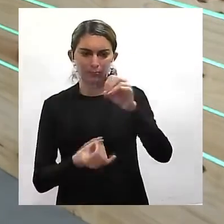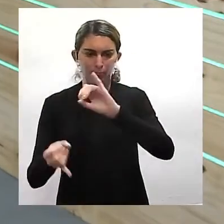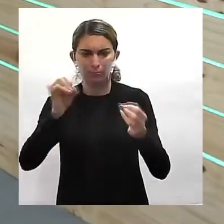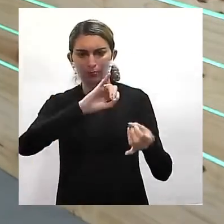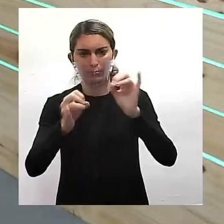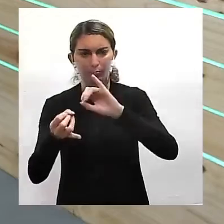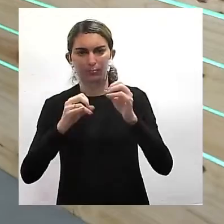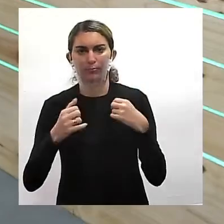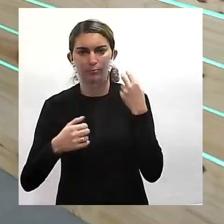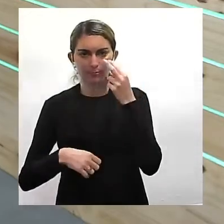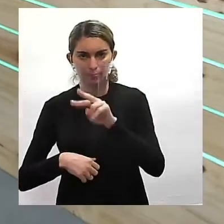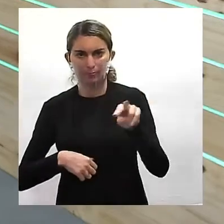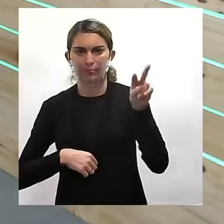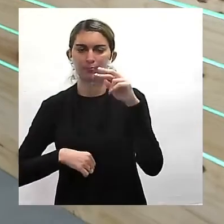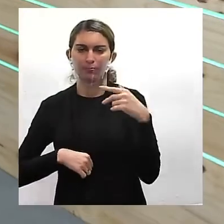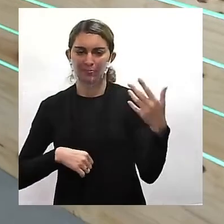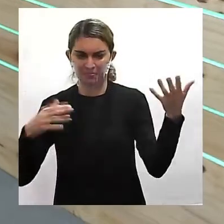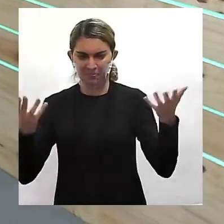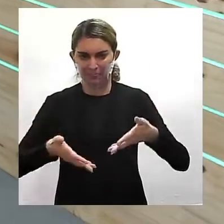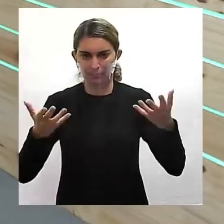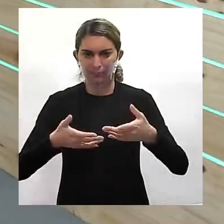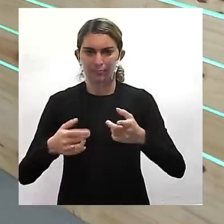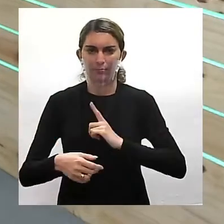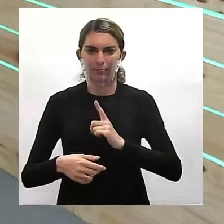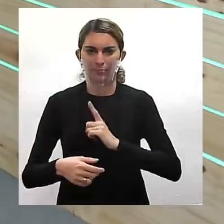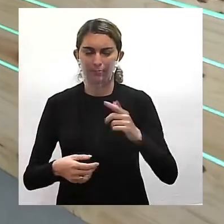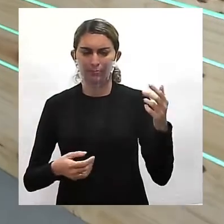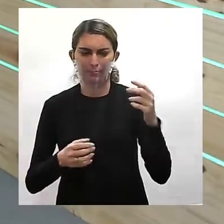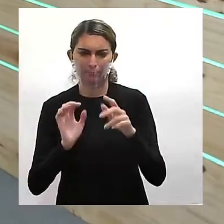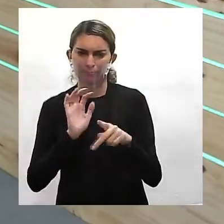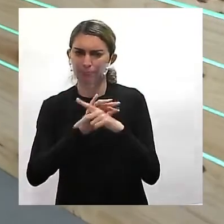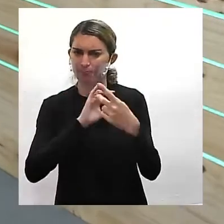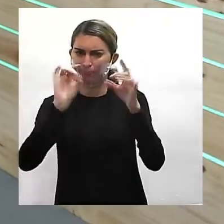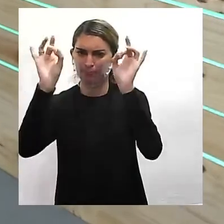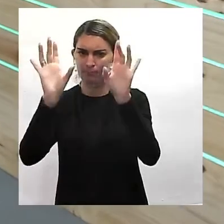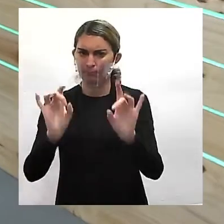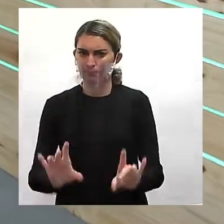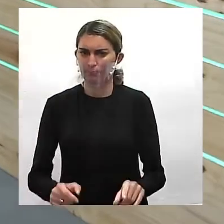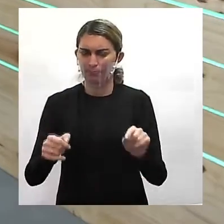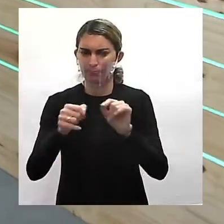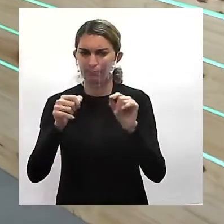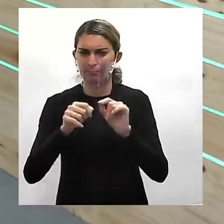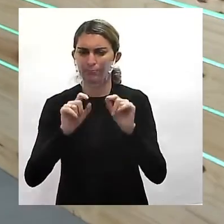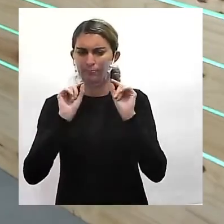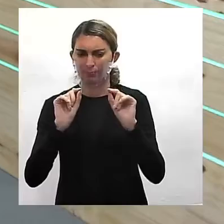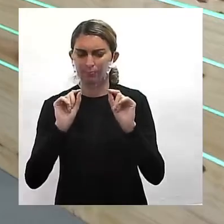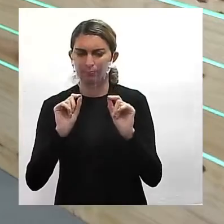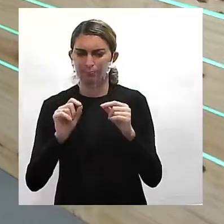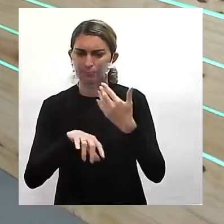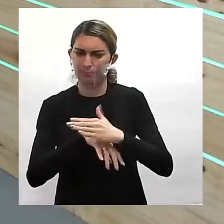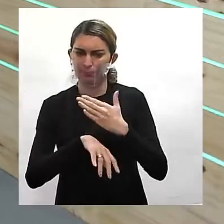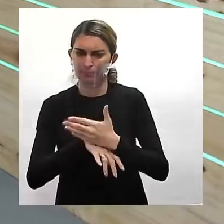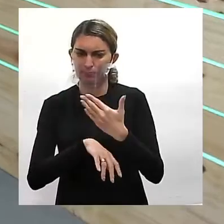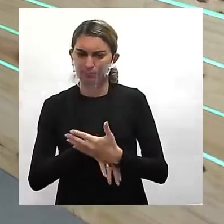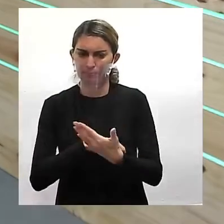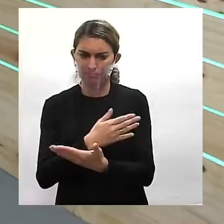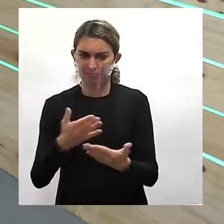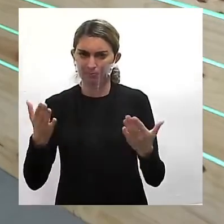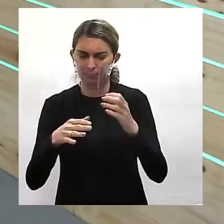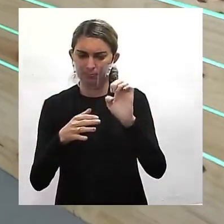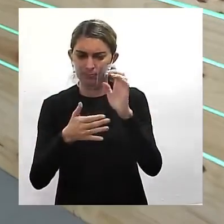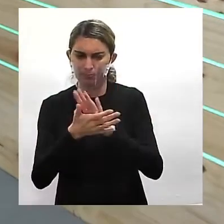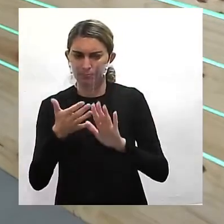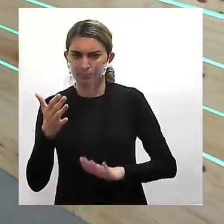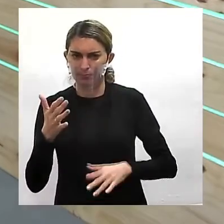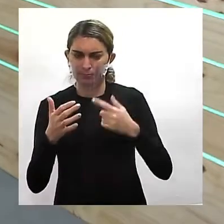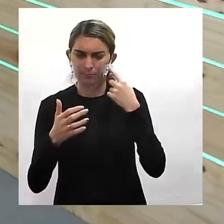olha só, né? Então, hoje a gente tem uma parte muito especial para fazer, que é praticar aqueles exercícios que